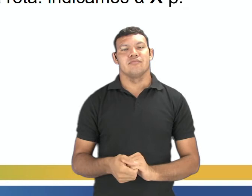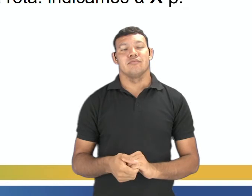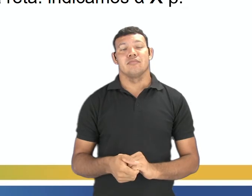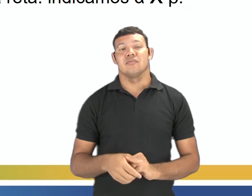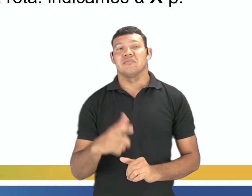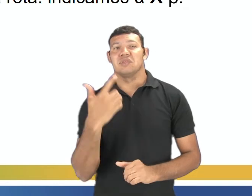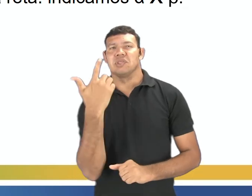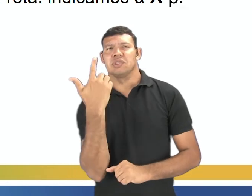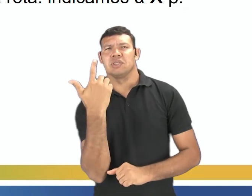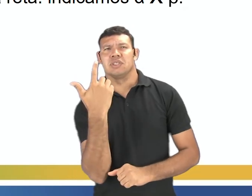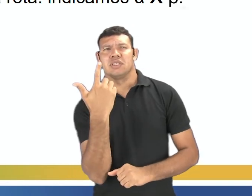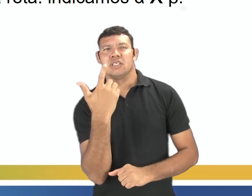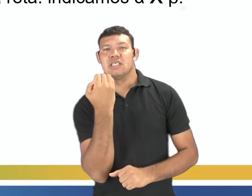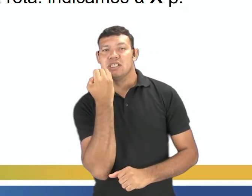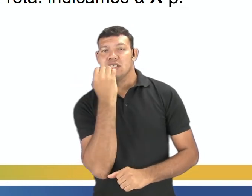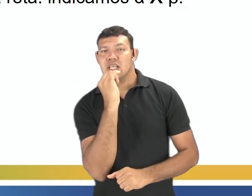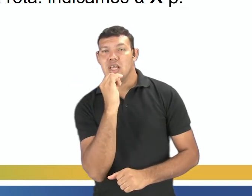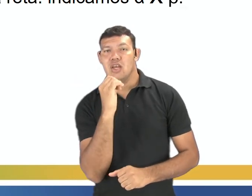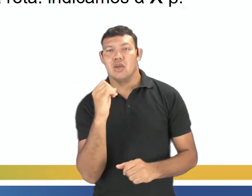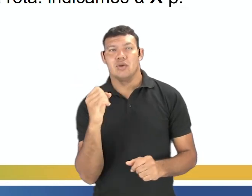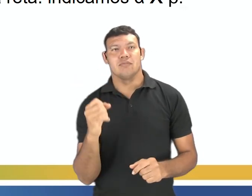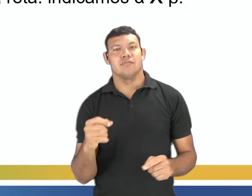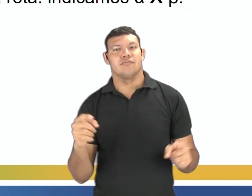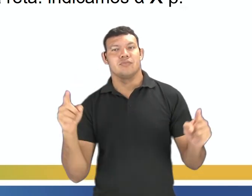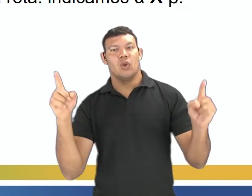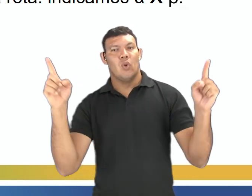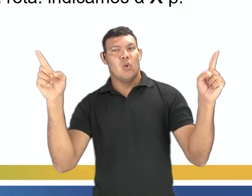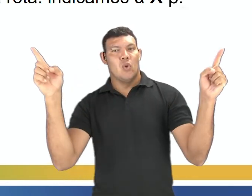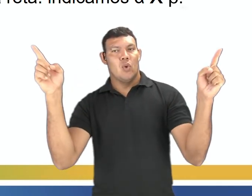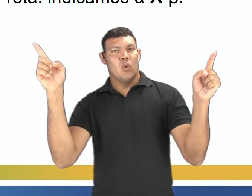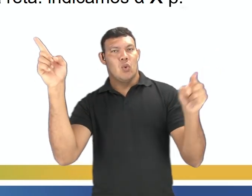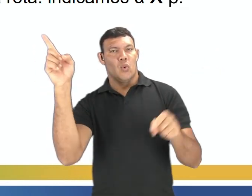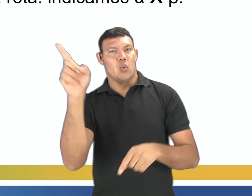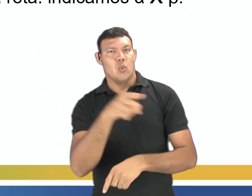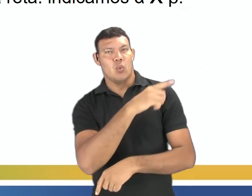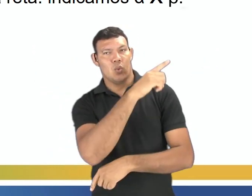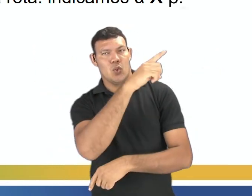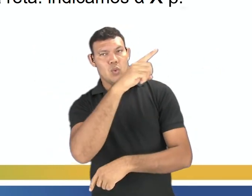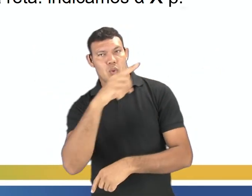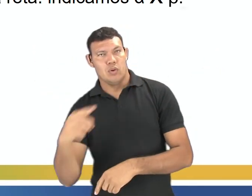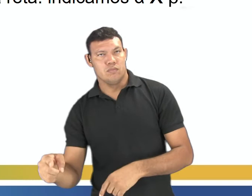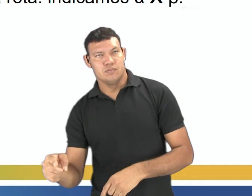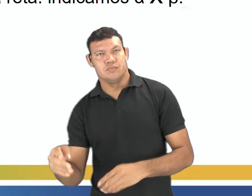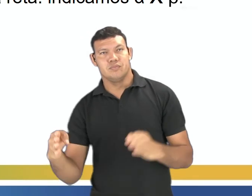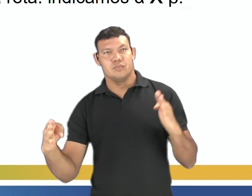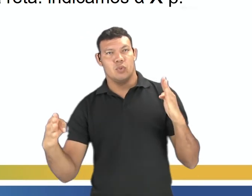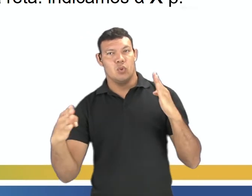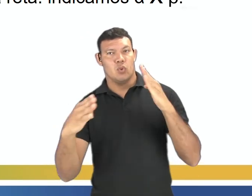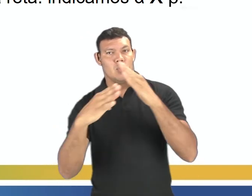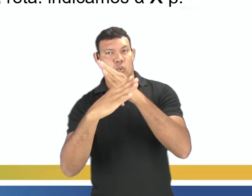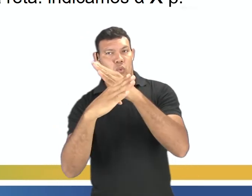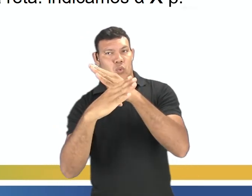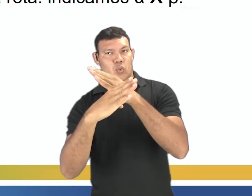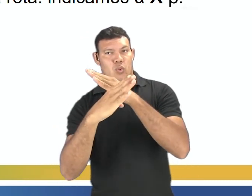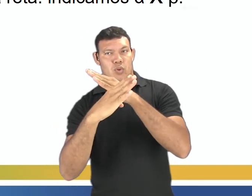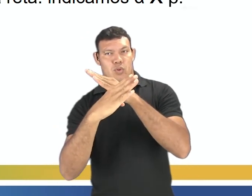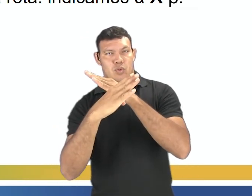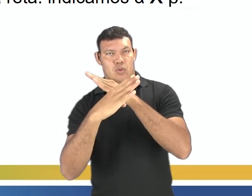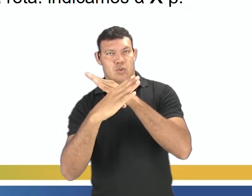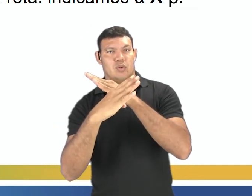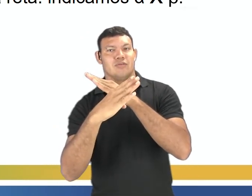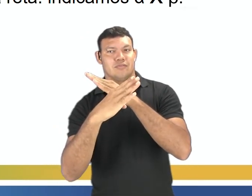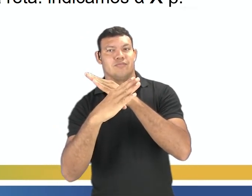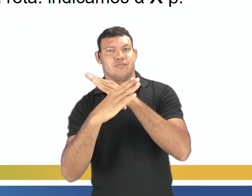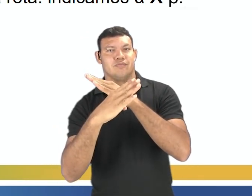e as concorrente sem intersecção entre ambos é uma reta e aí vamos ao caso na figura abaixo nós temos